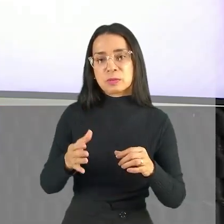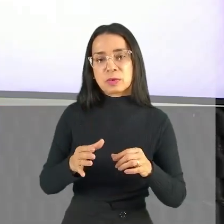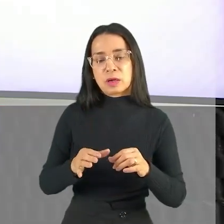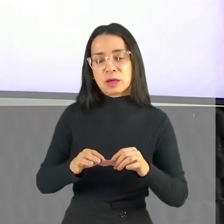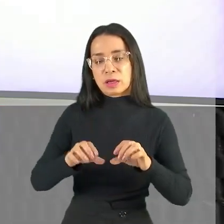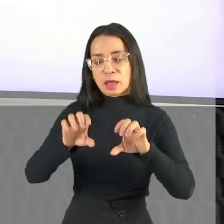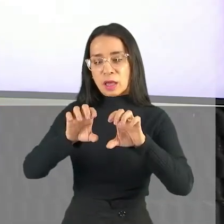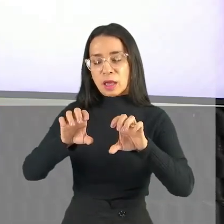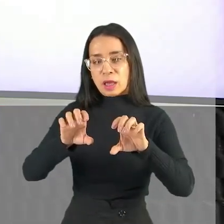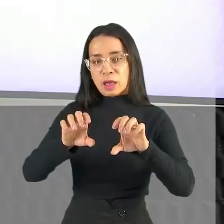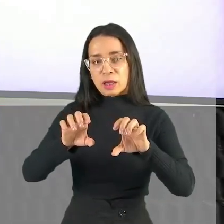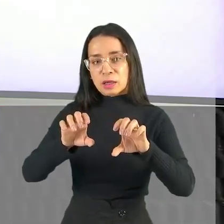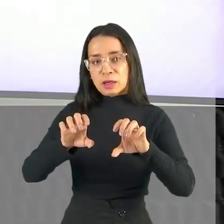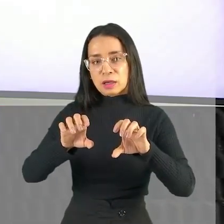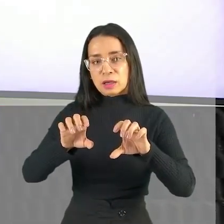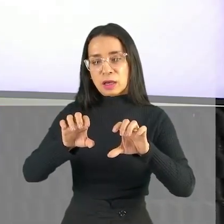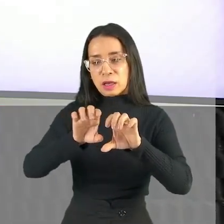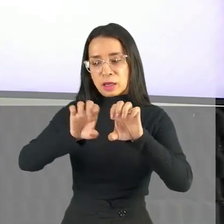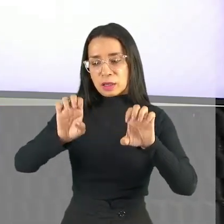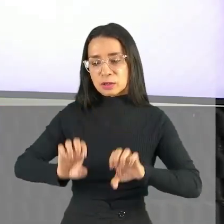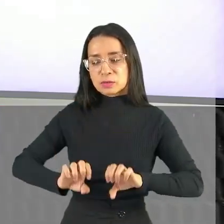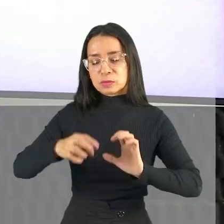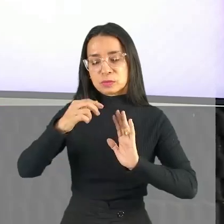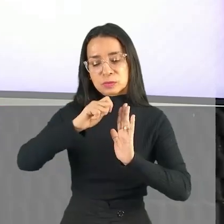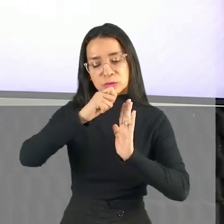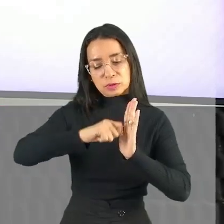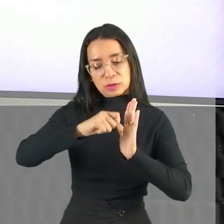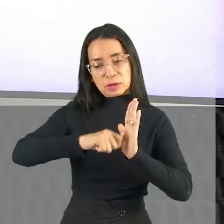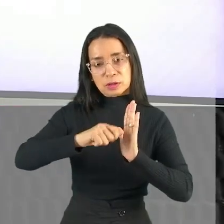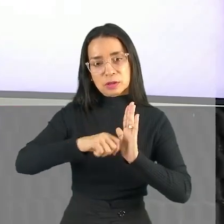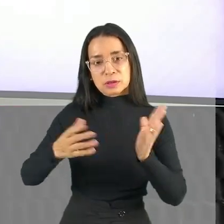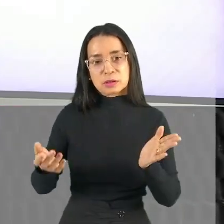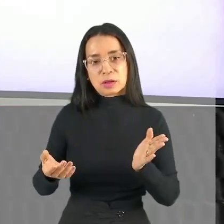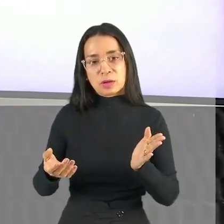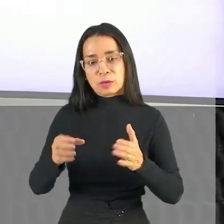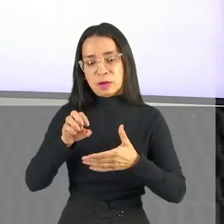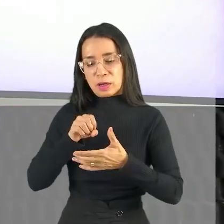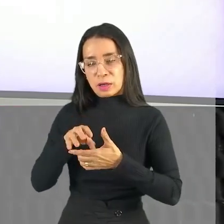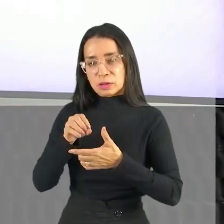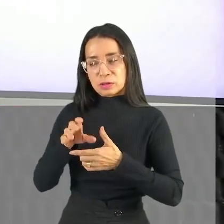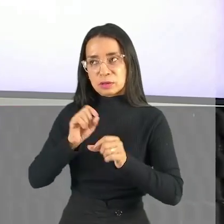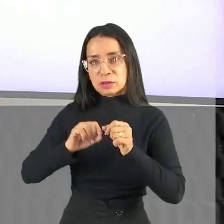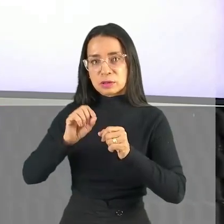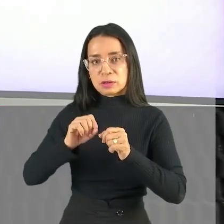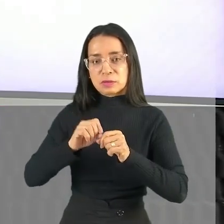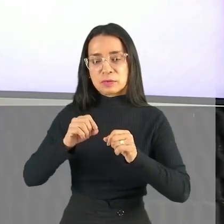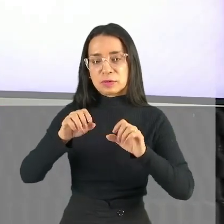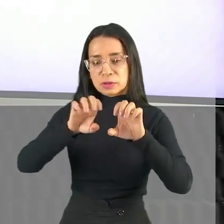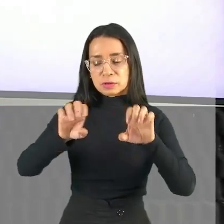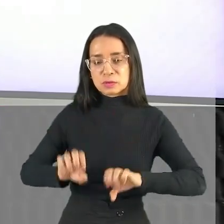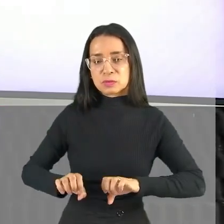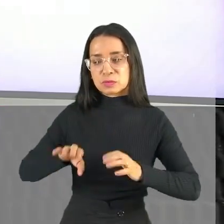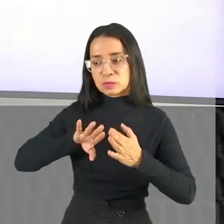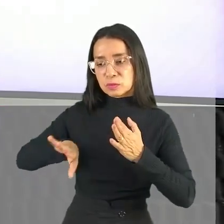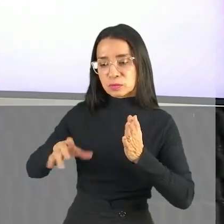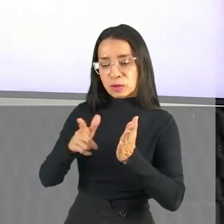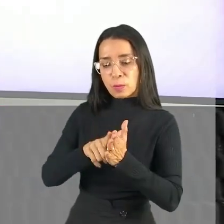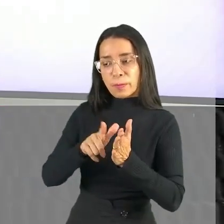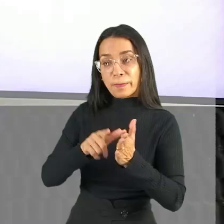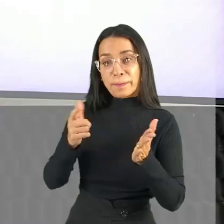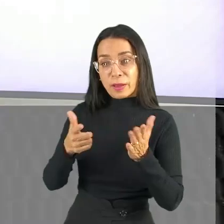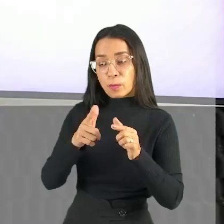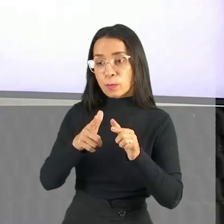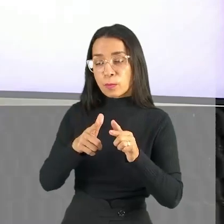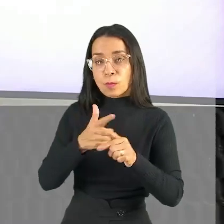redação. A minha dica é que você faça o esqueleto em alguma parte em branco, do seu caderno de prova, já que você não vai ter